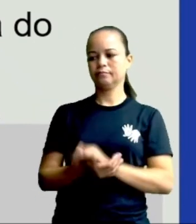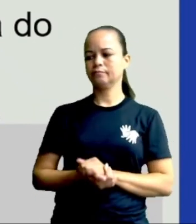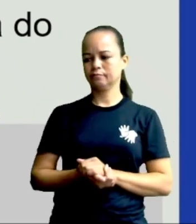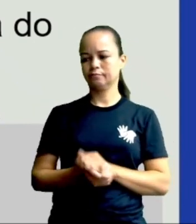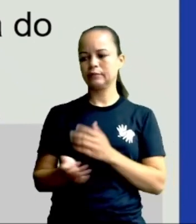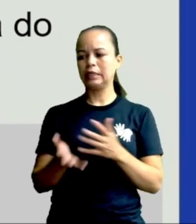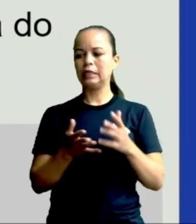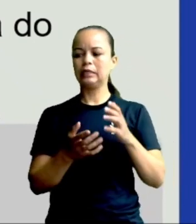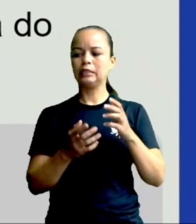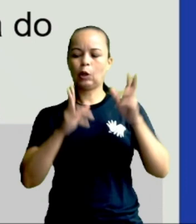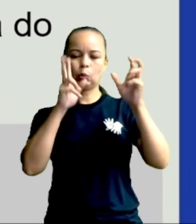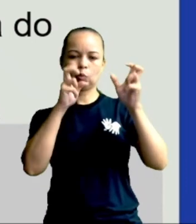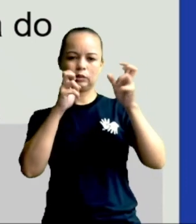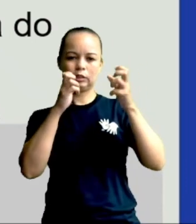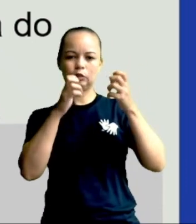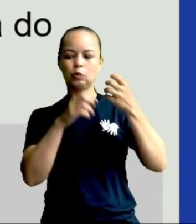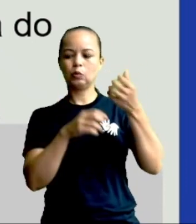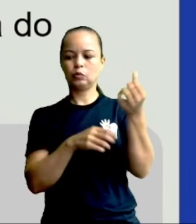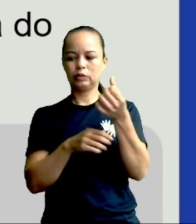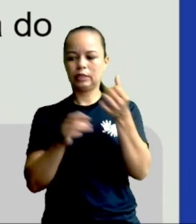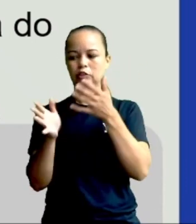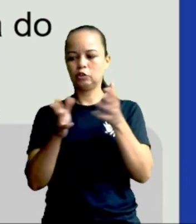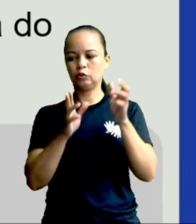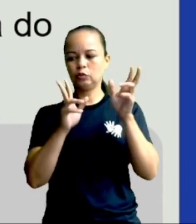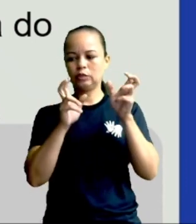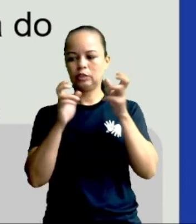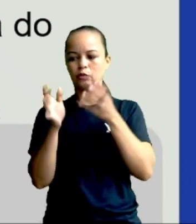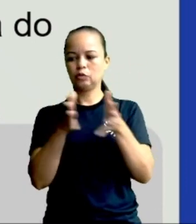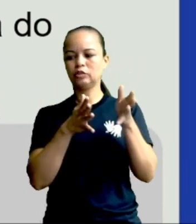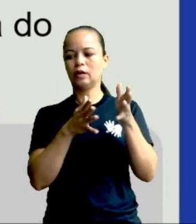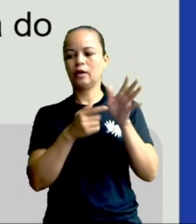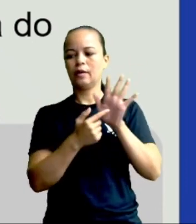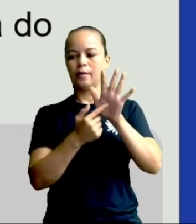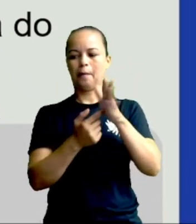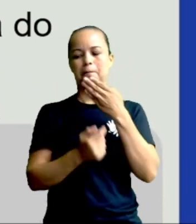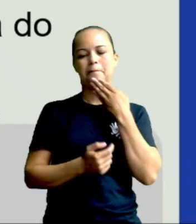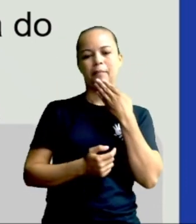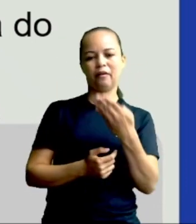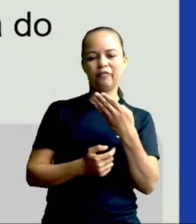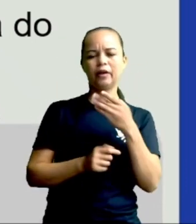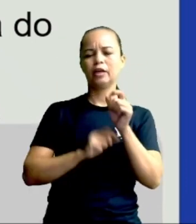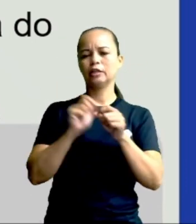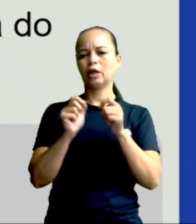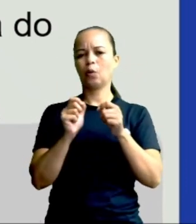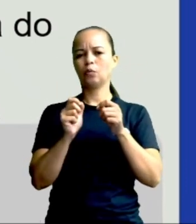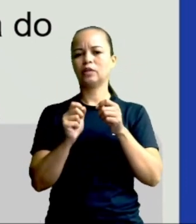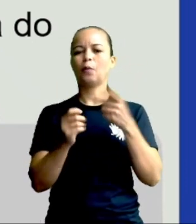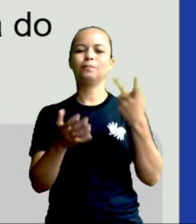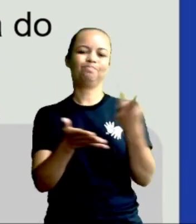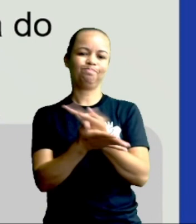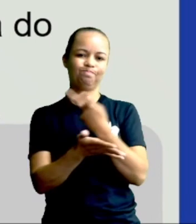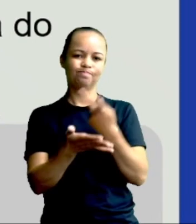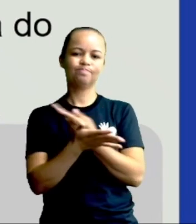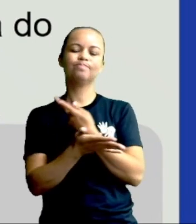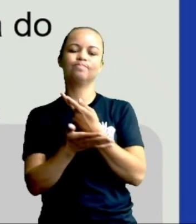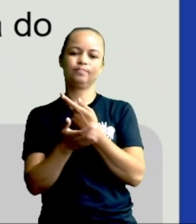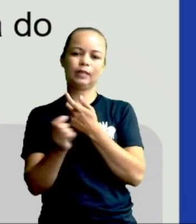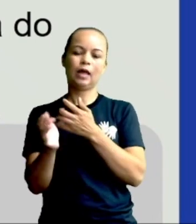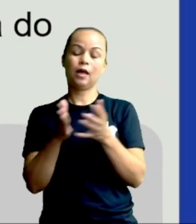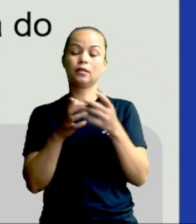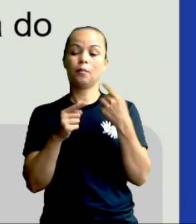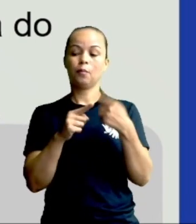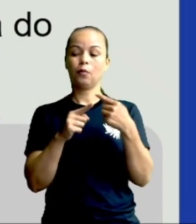preferir está incorreta incorreta porque o verbo preferir Ele sempre vai pedir a